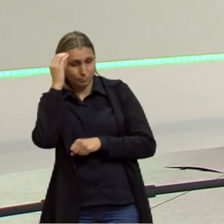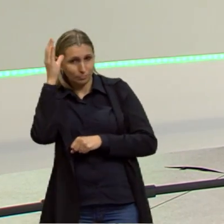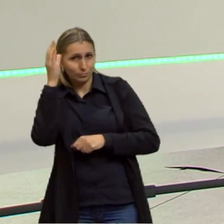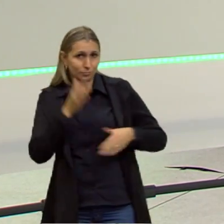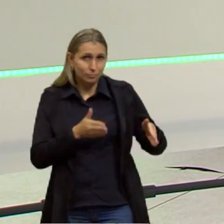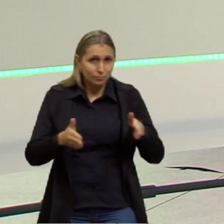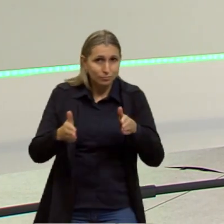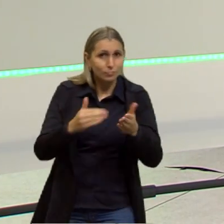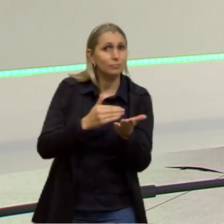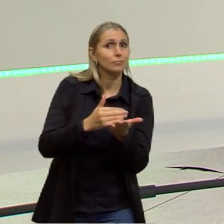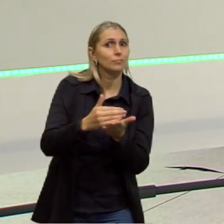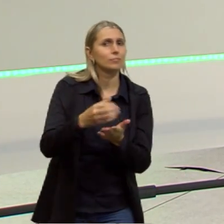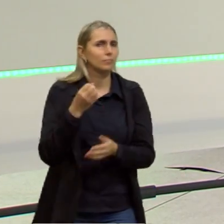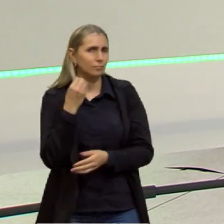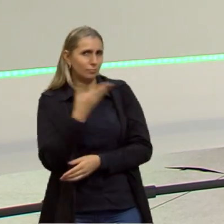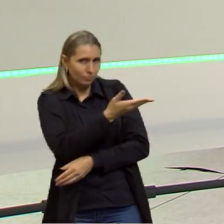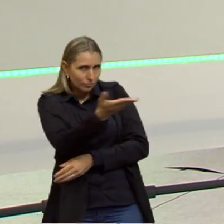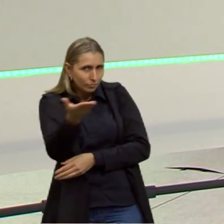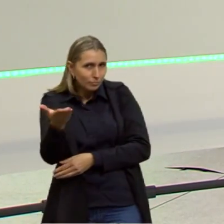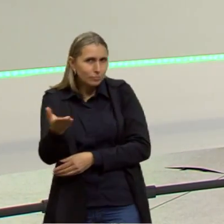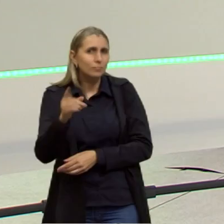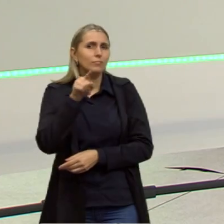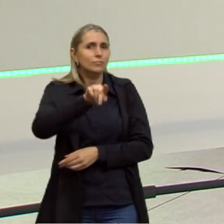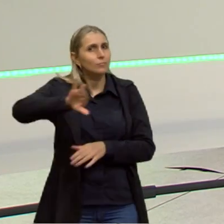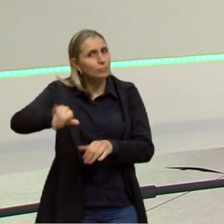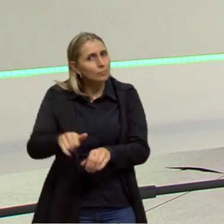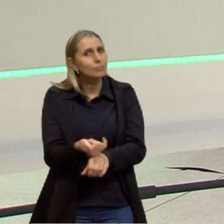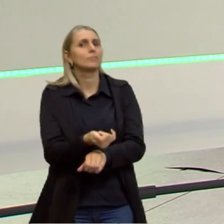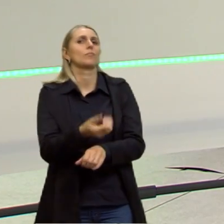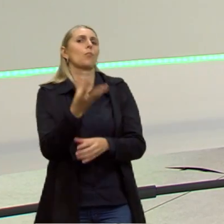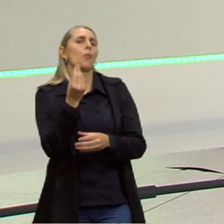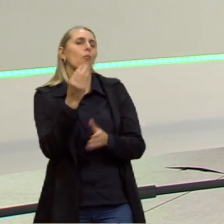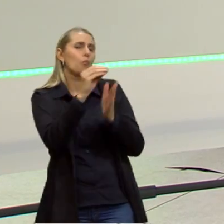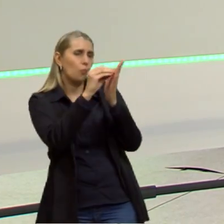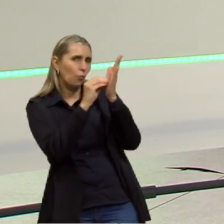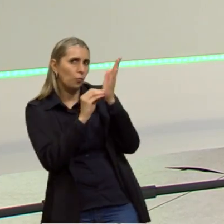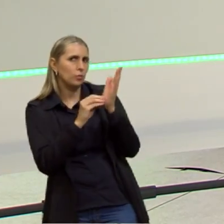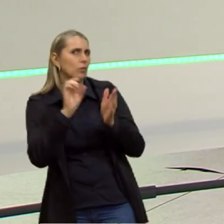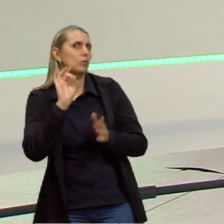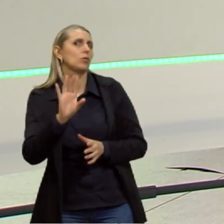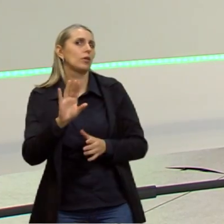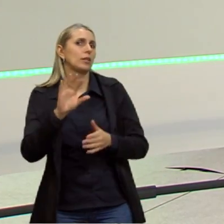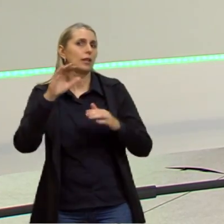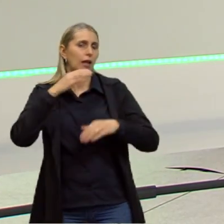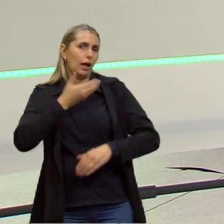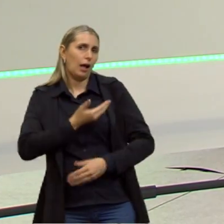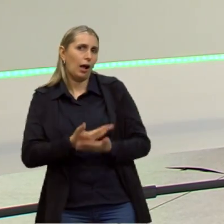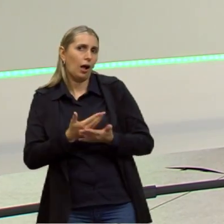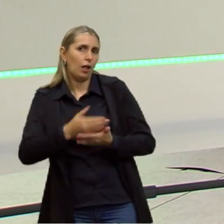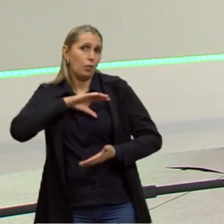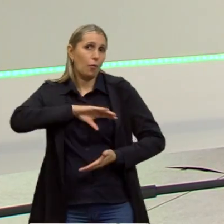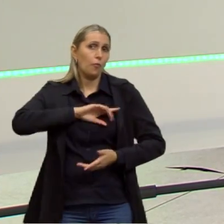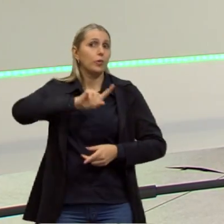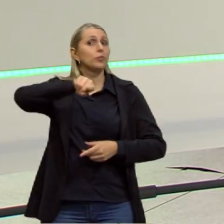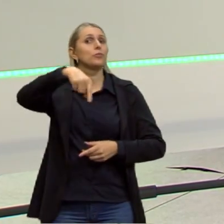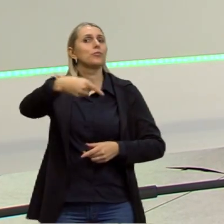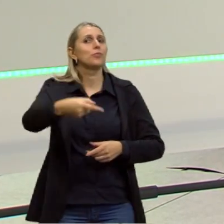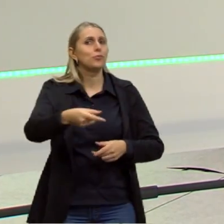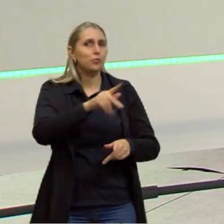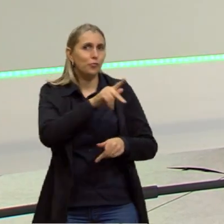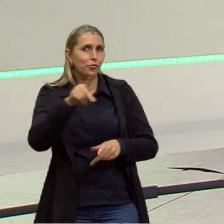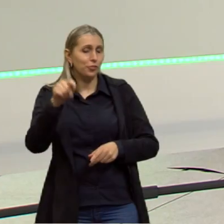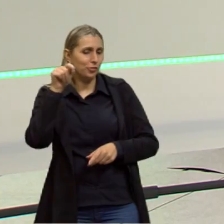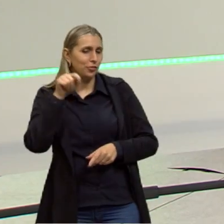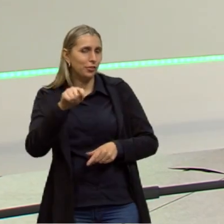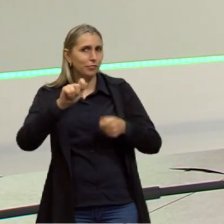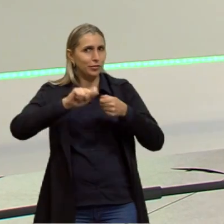que a gente começou aqui seja boa para vocês que vocês aproveitem muito os conteúdos não só da aula de língua portuguesa como de todos os outros professores